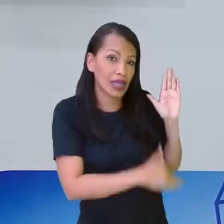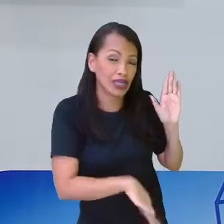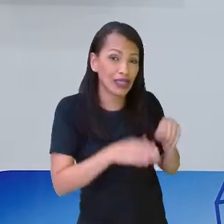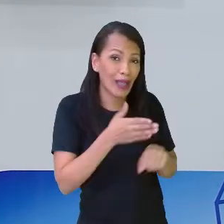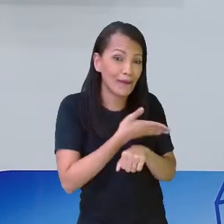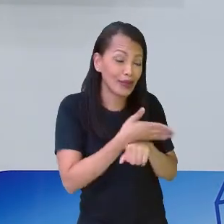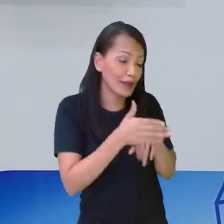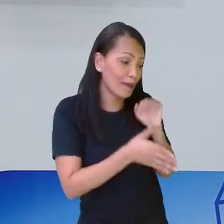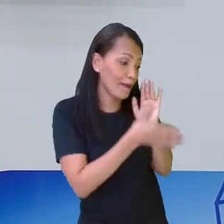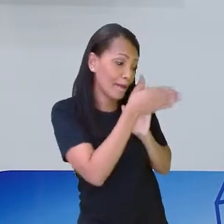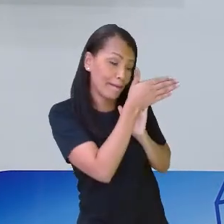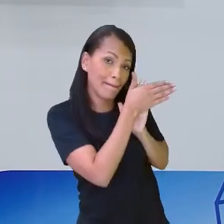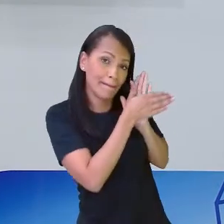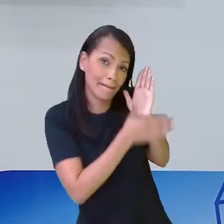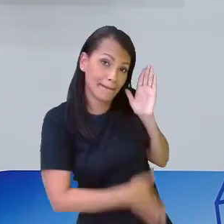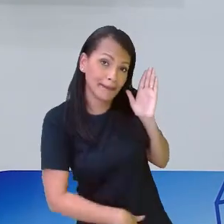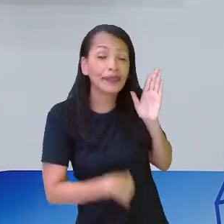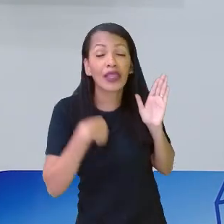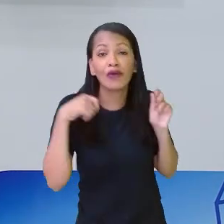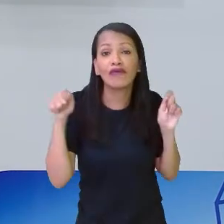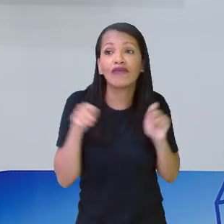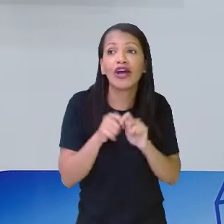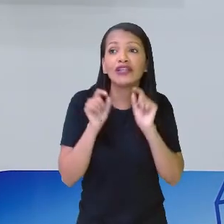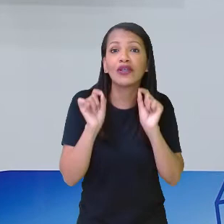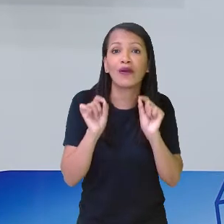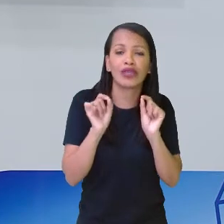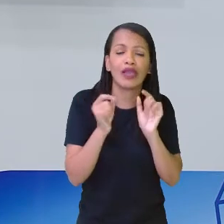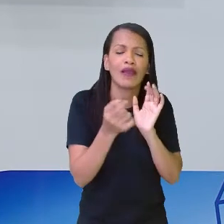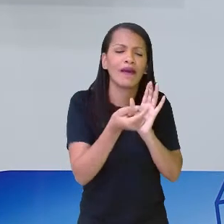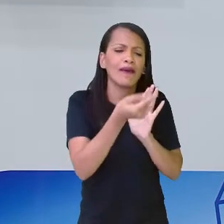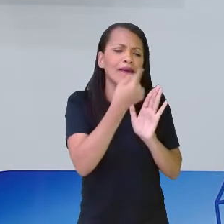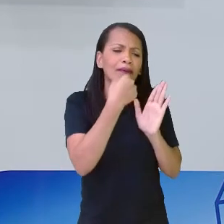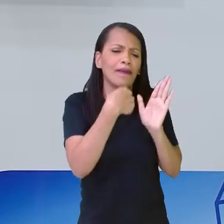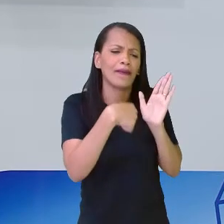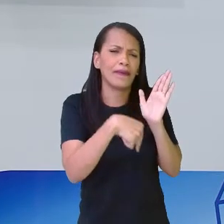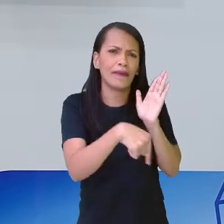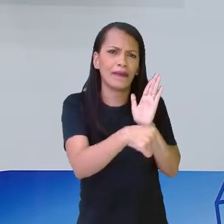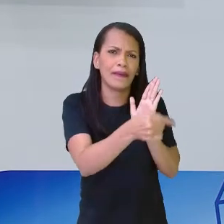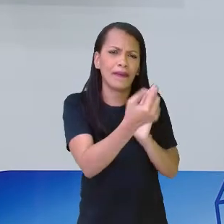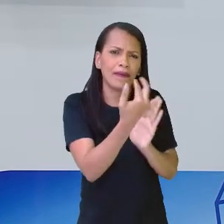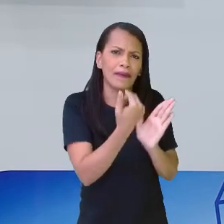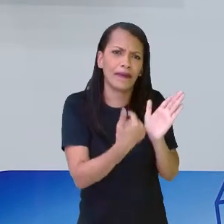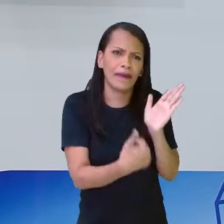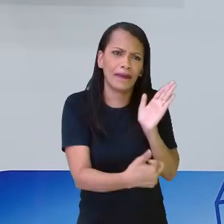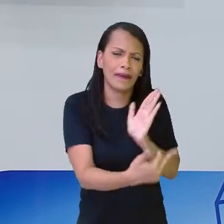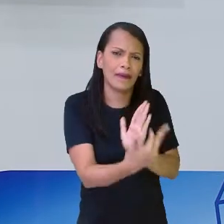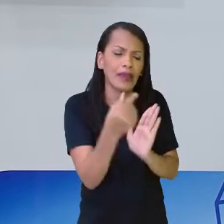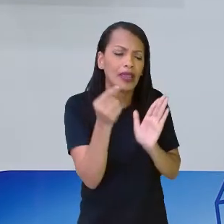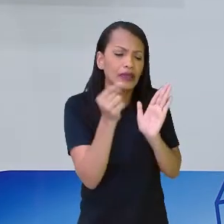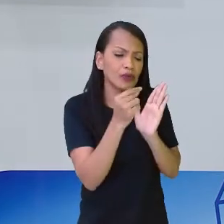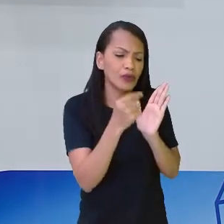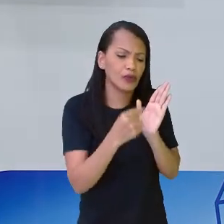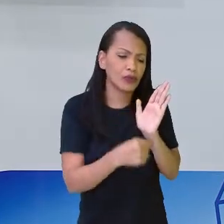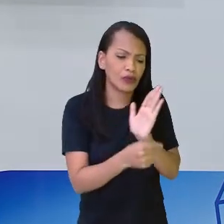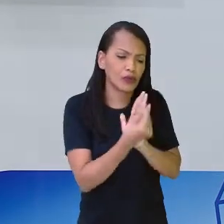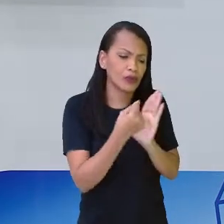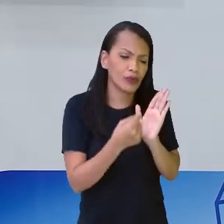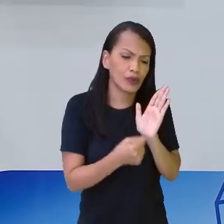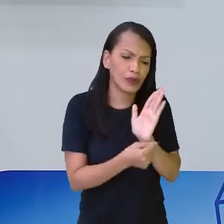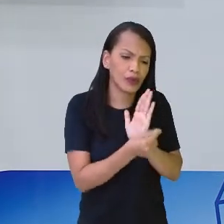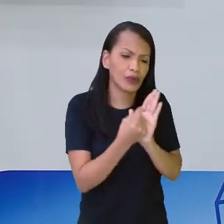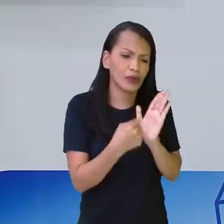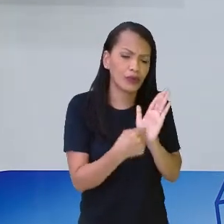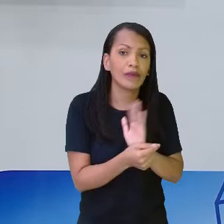e ir diretamente na parede aqui, fazendo o contorno, o desenho, e depois eu vou preenchendo as cores. Isso é uma das